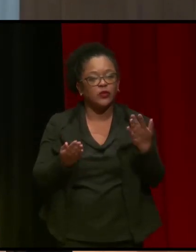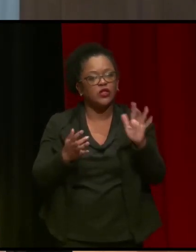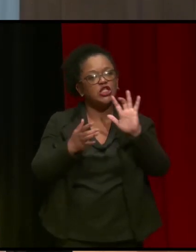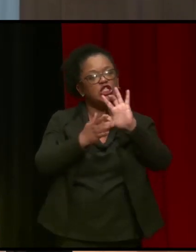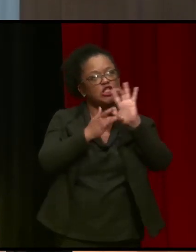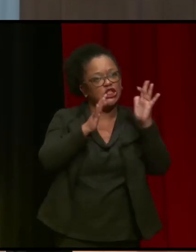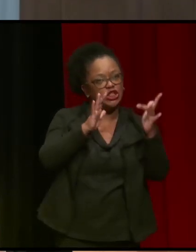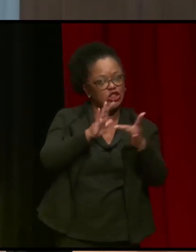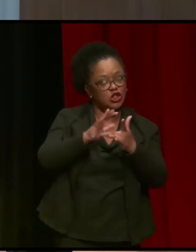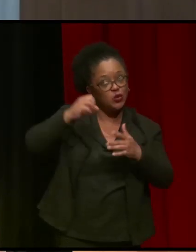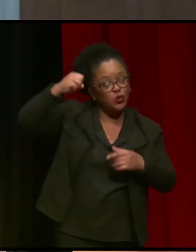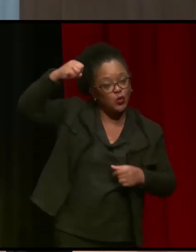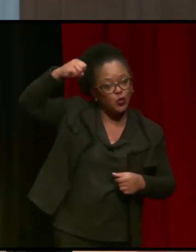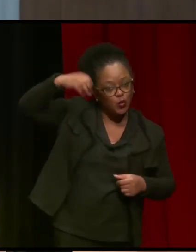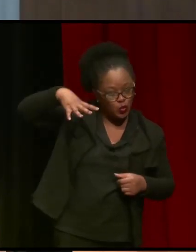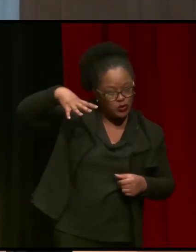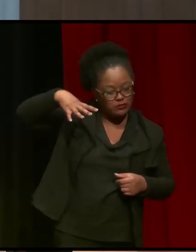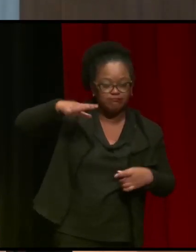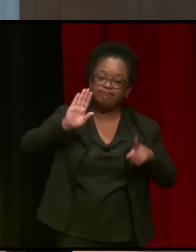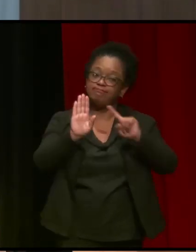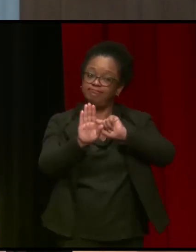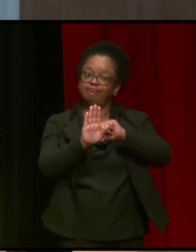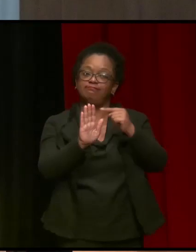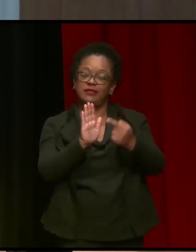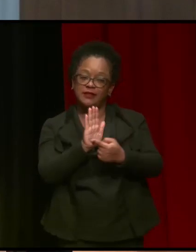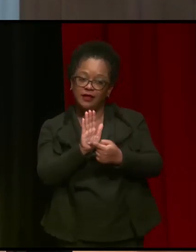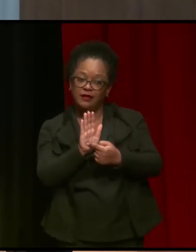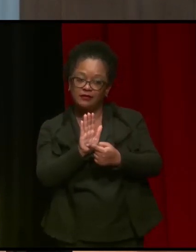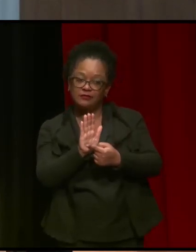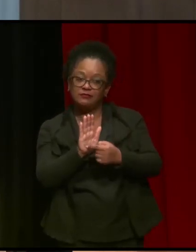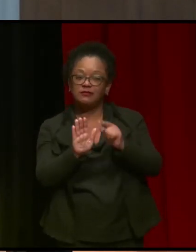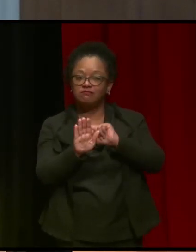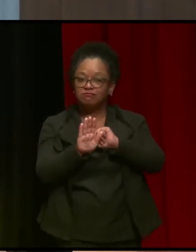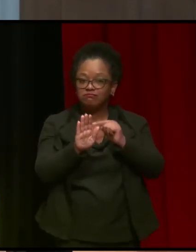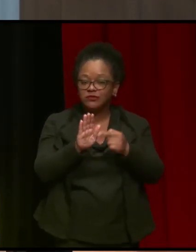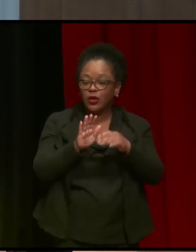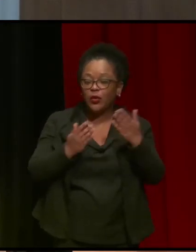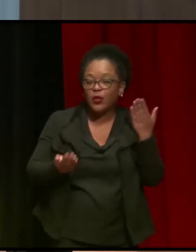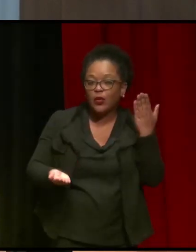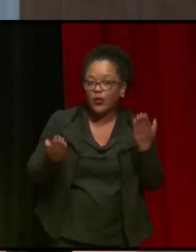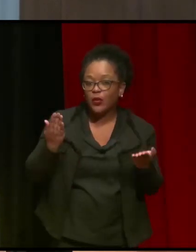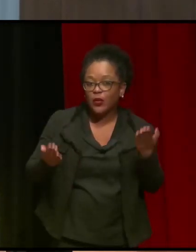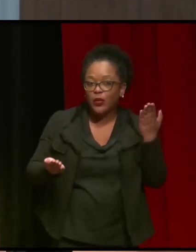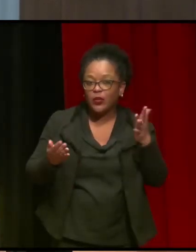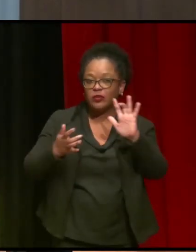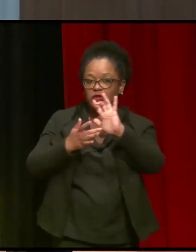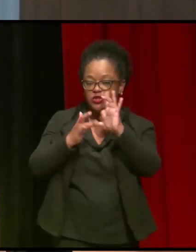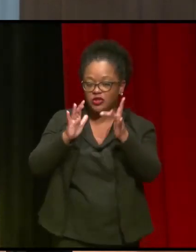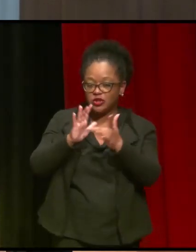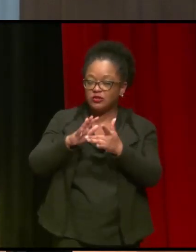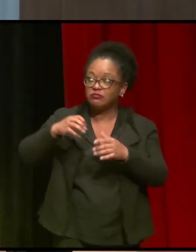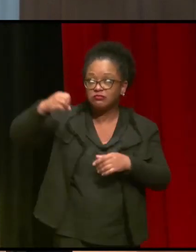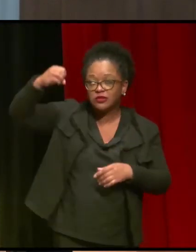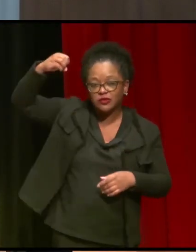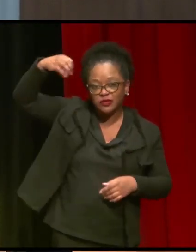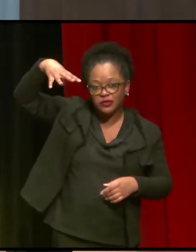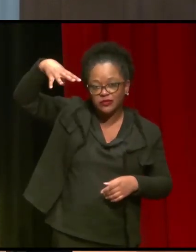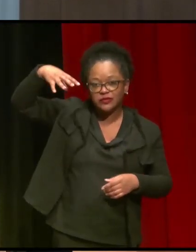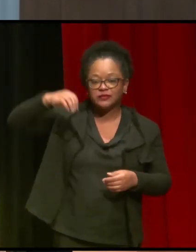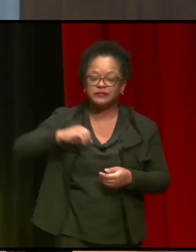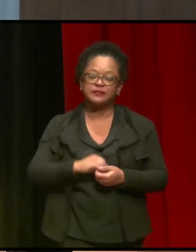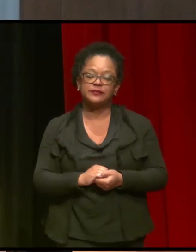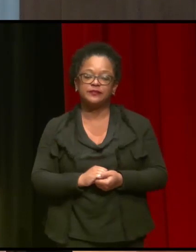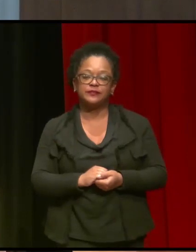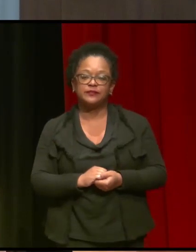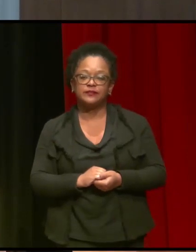do mundo, isso é uma metáfora. Jesus é a luz do mundo, está comparando a luz com Jesus. Vocês estão vendo? Isso é uma metáfora, tá?